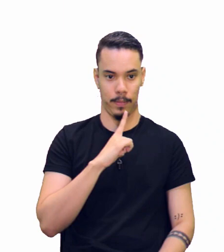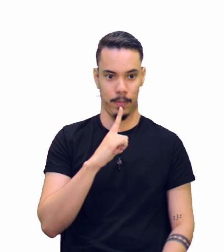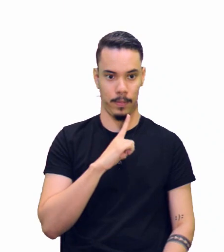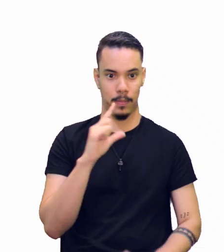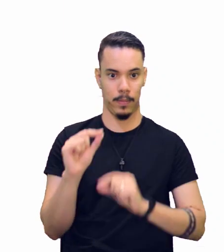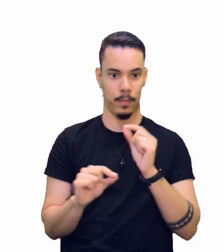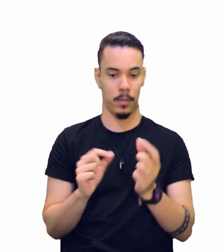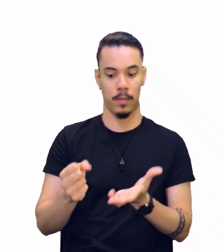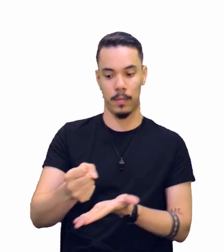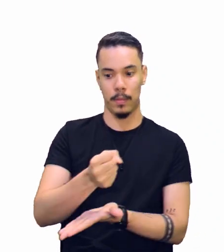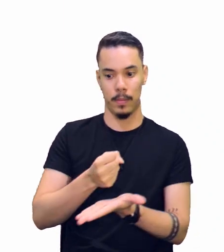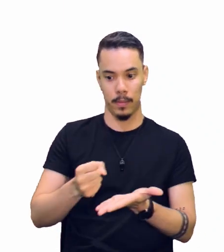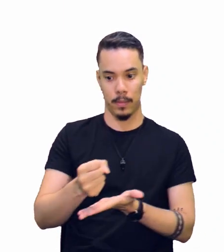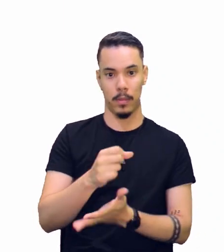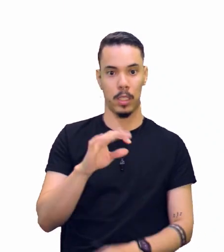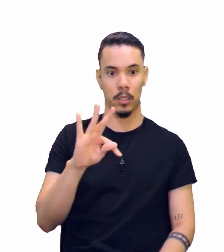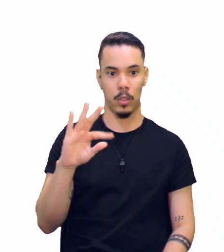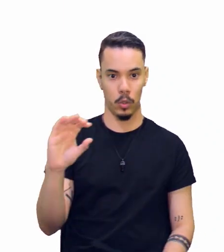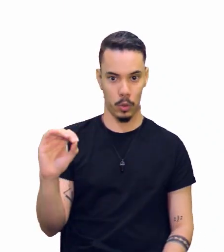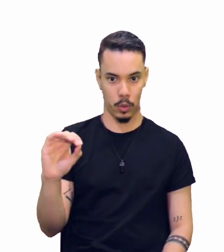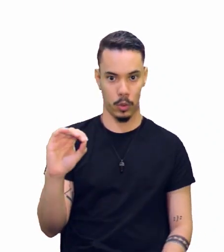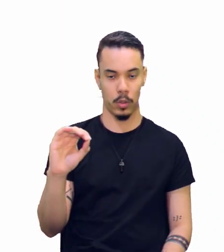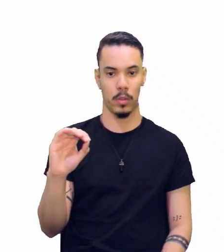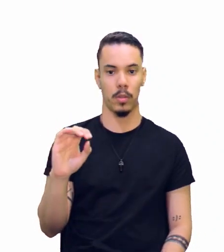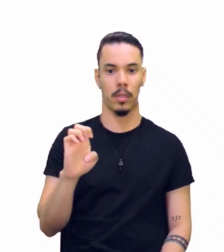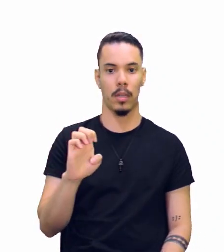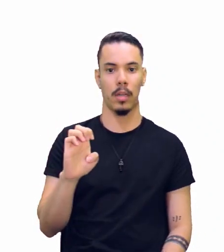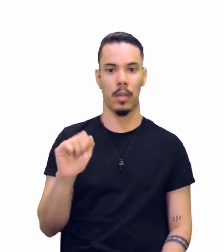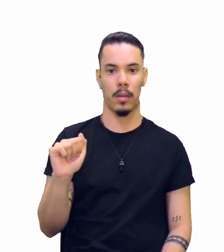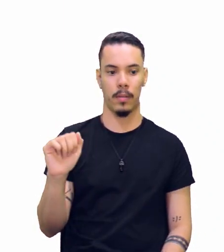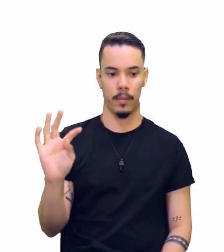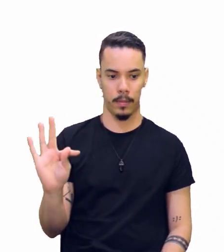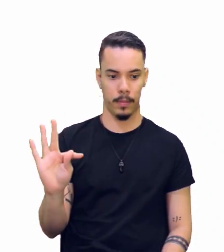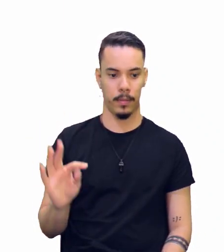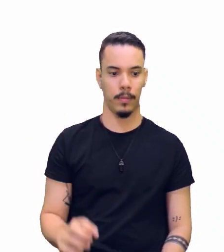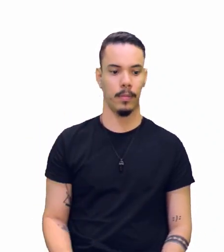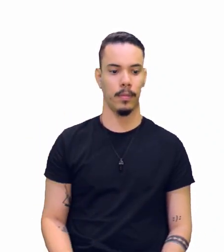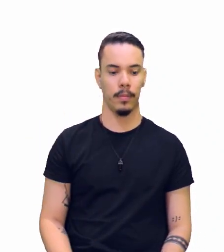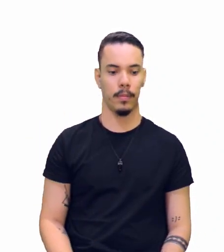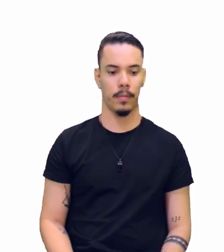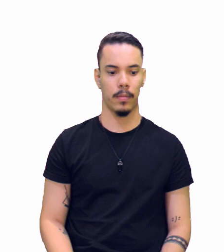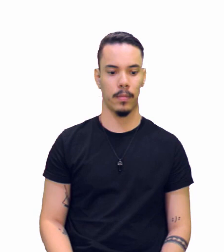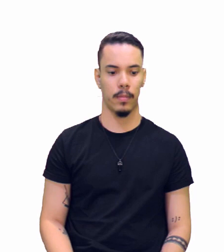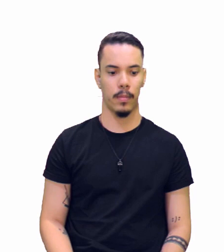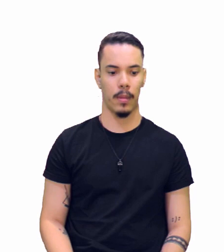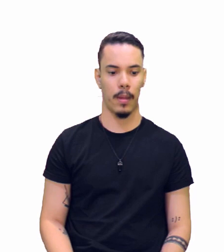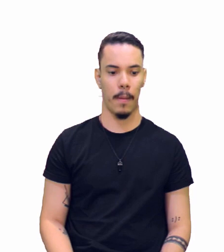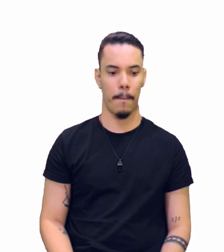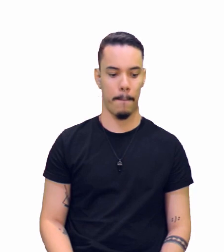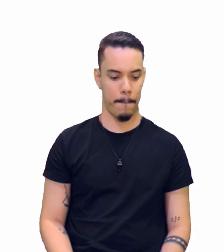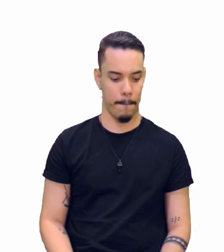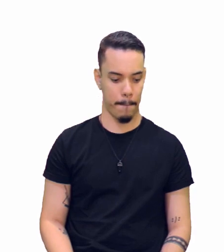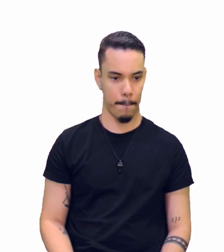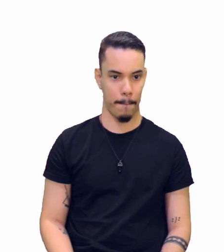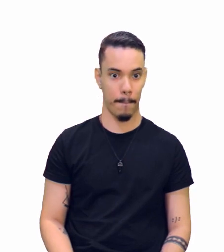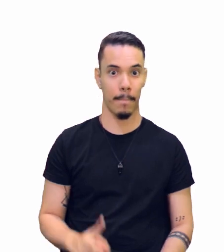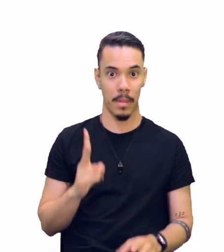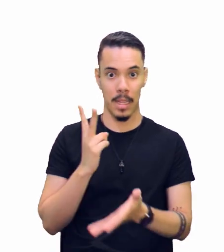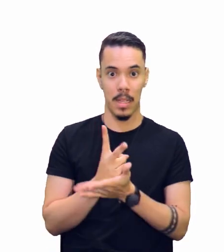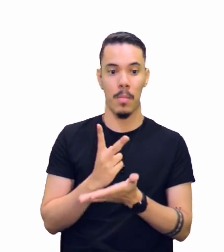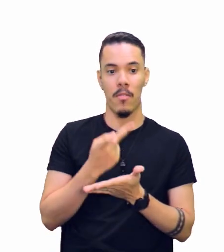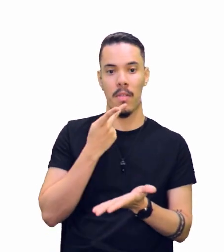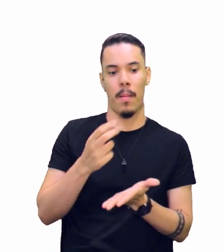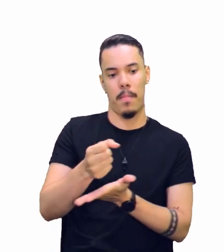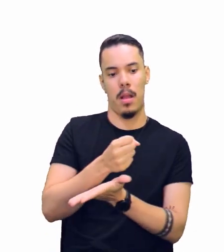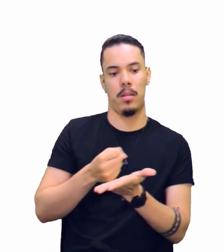forma base, sem o to, ou seja, eat. Ele nasce assim, essa é a forma base dele. Toda vez que eu falar a forma base,